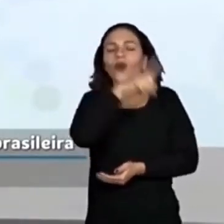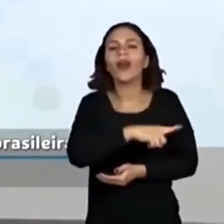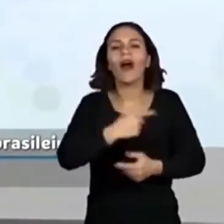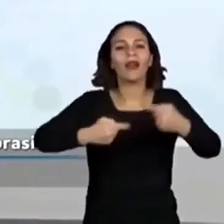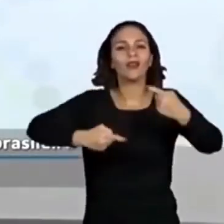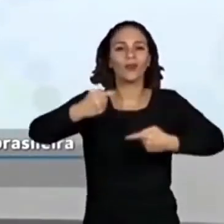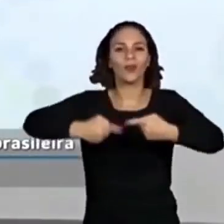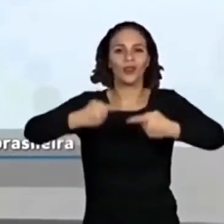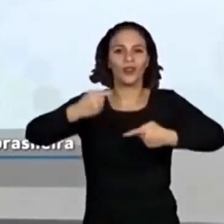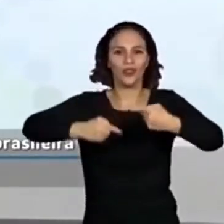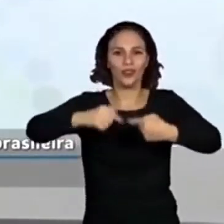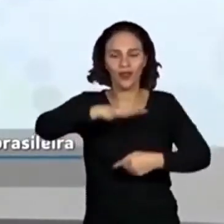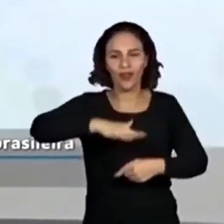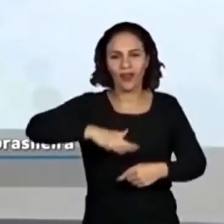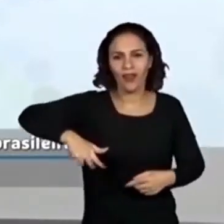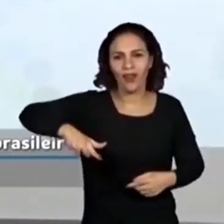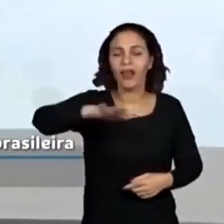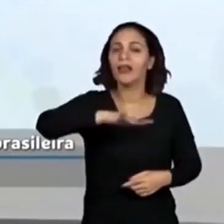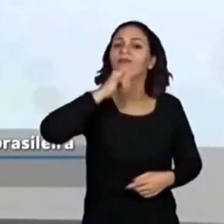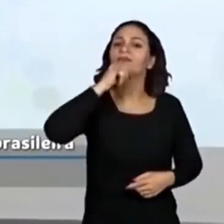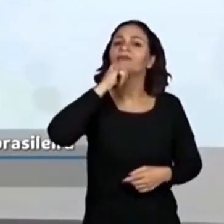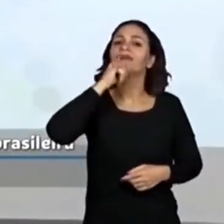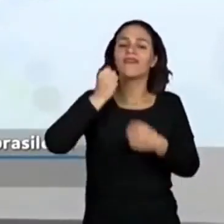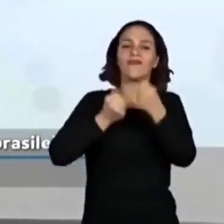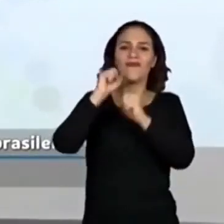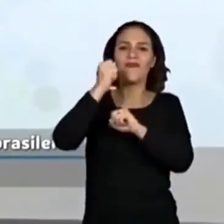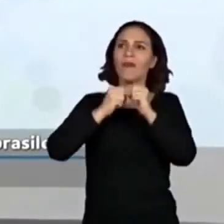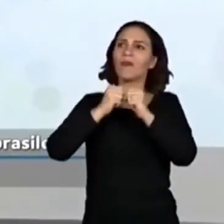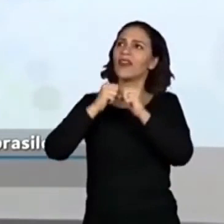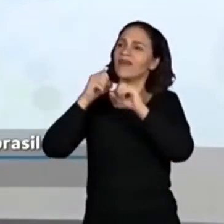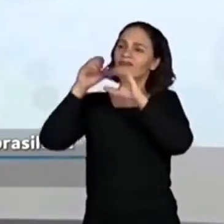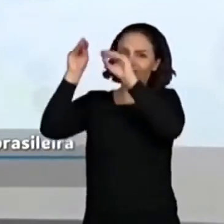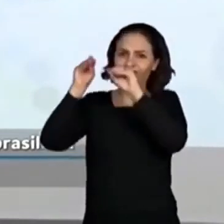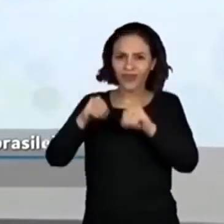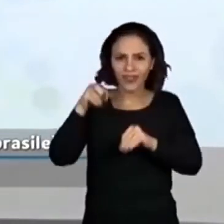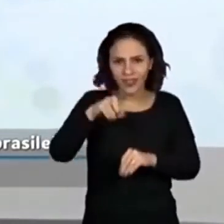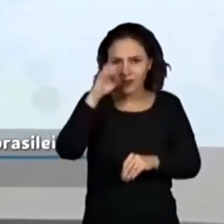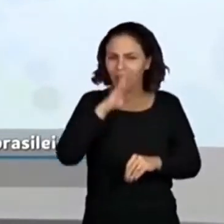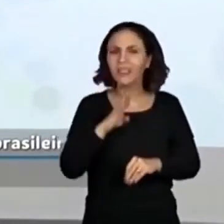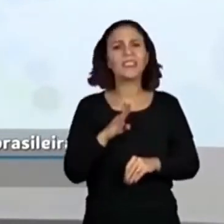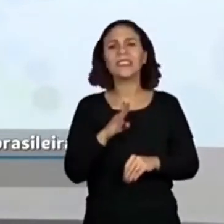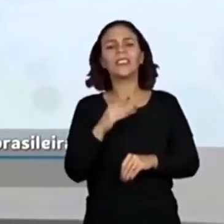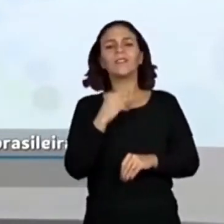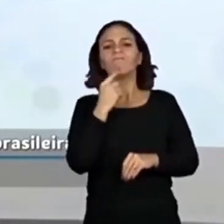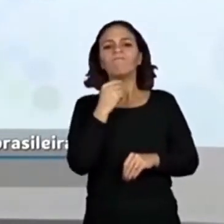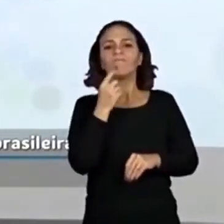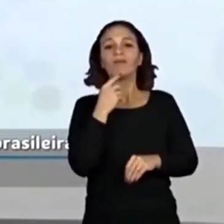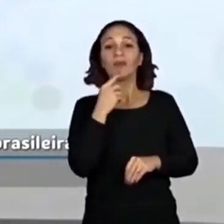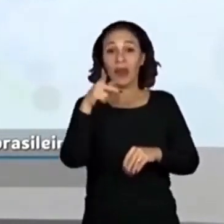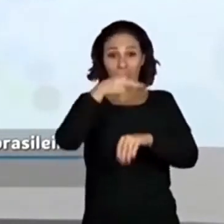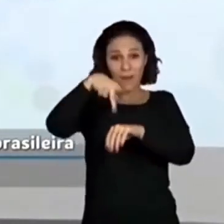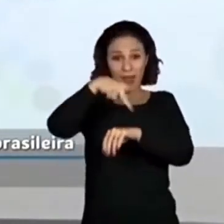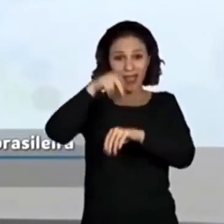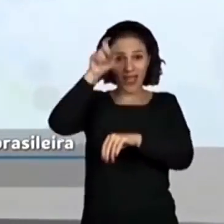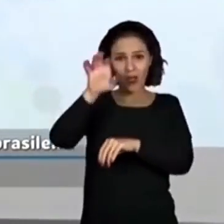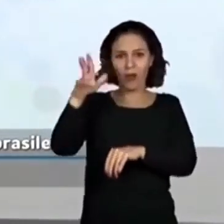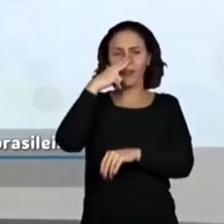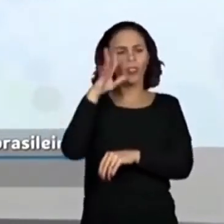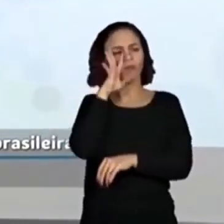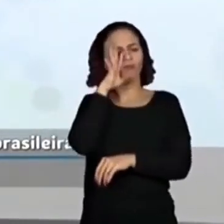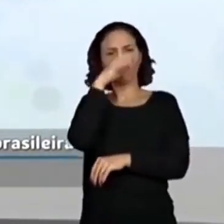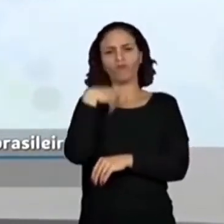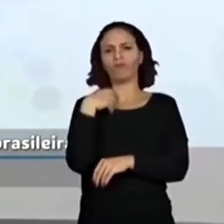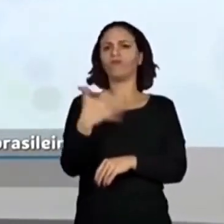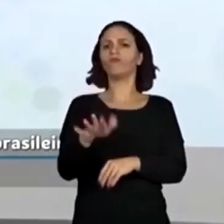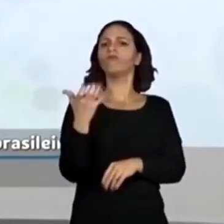de trazer indústrias ou construir indústrias aqui, né? Os países europeus relutavam,